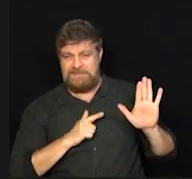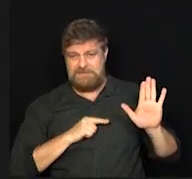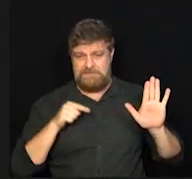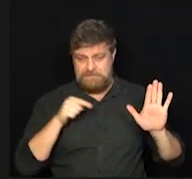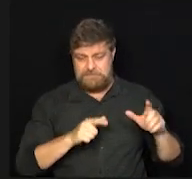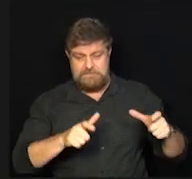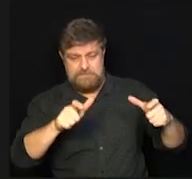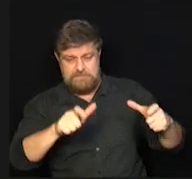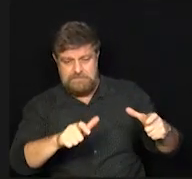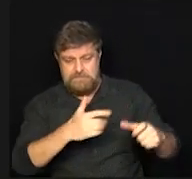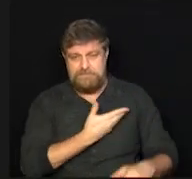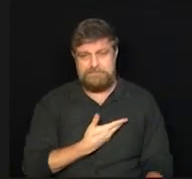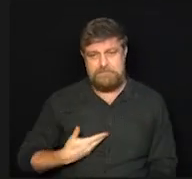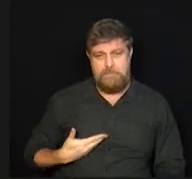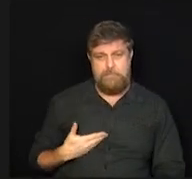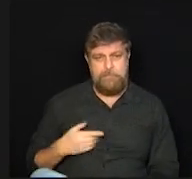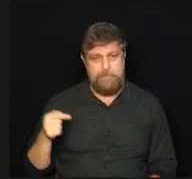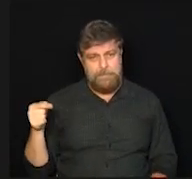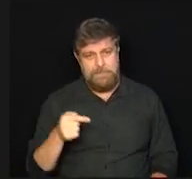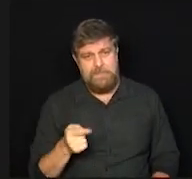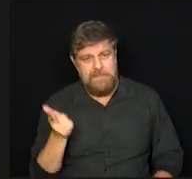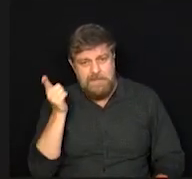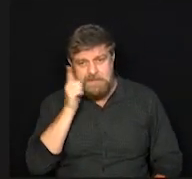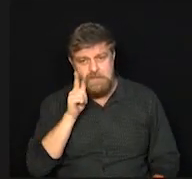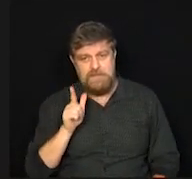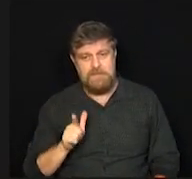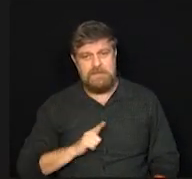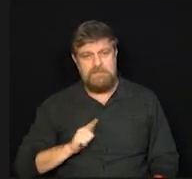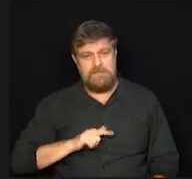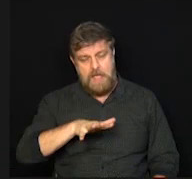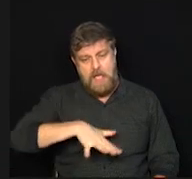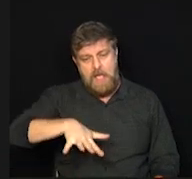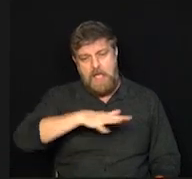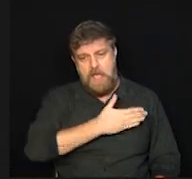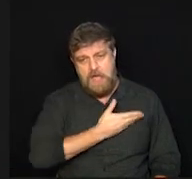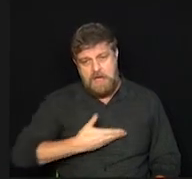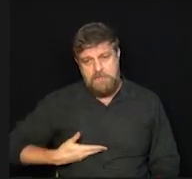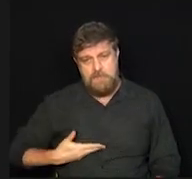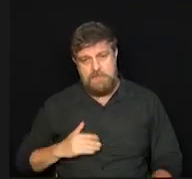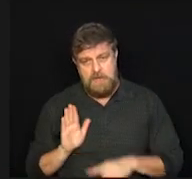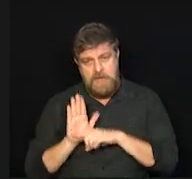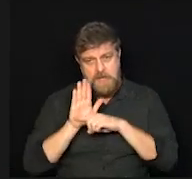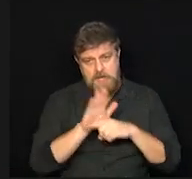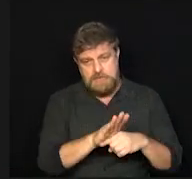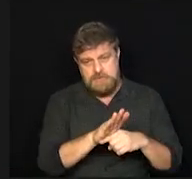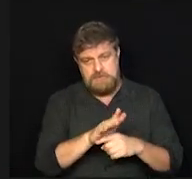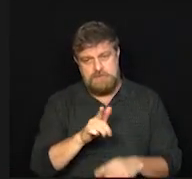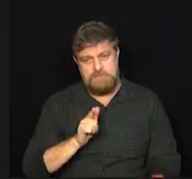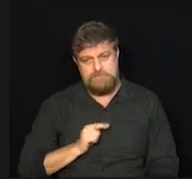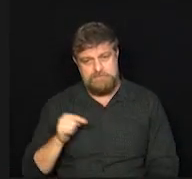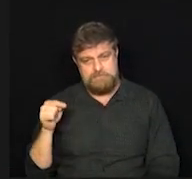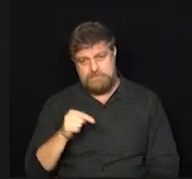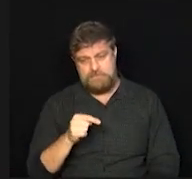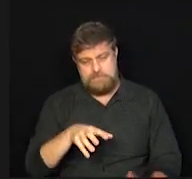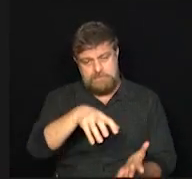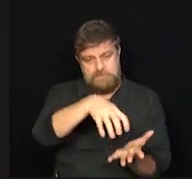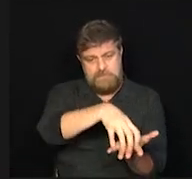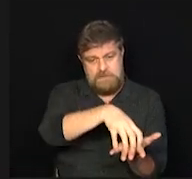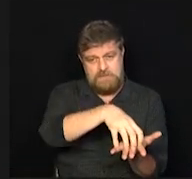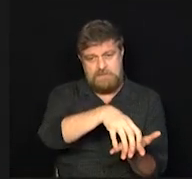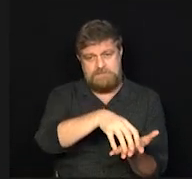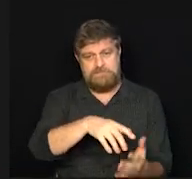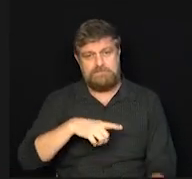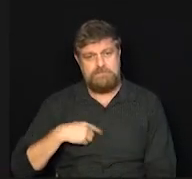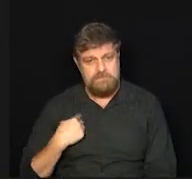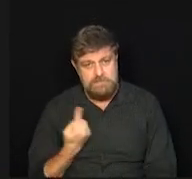uso de spas e possível que o poder público efetivamente contribua quando o poder público desse prédio que é dele